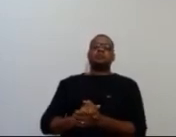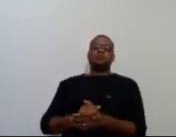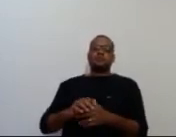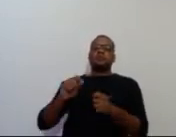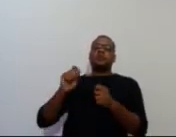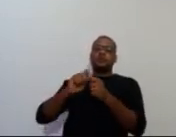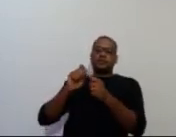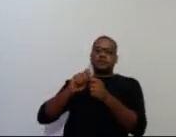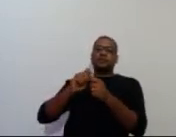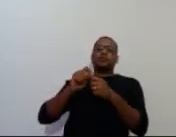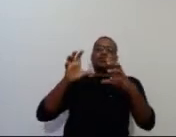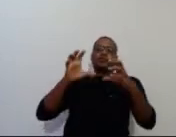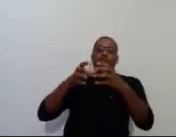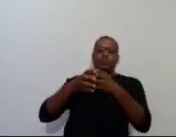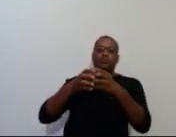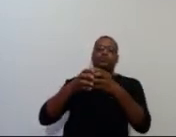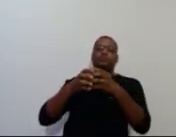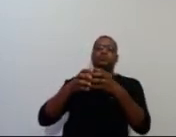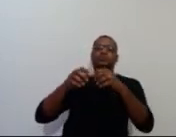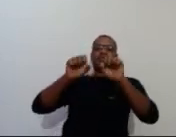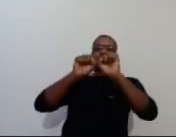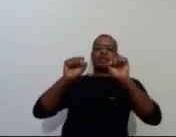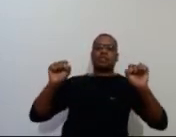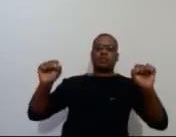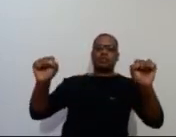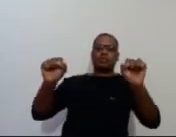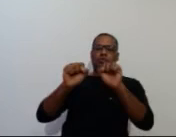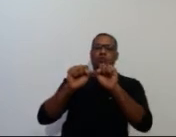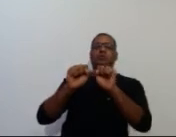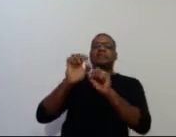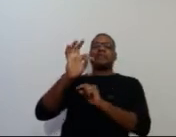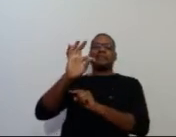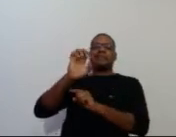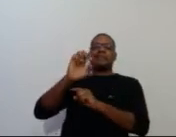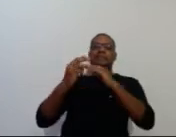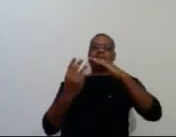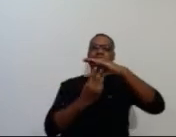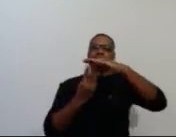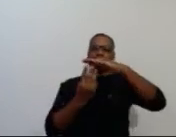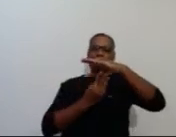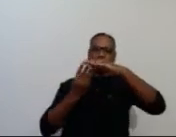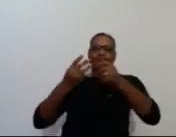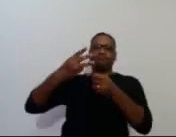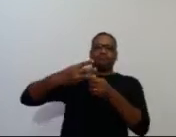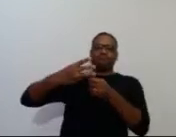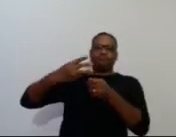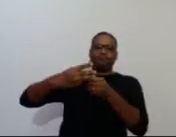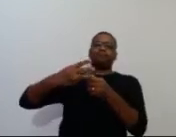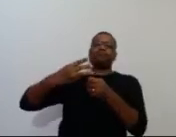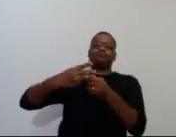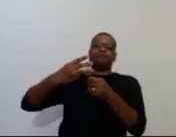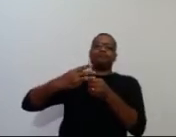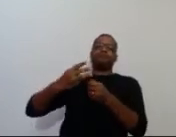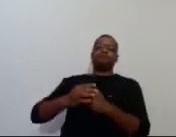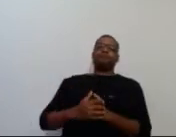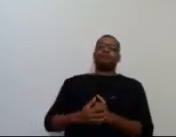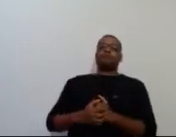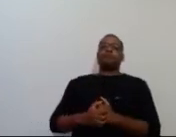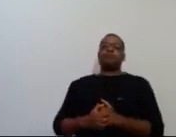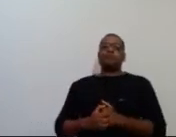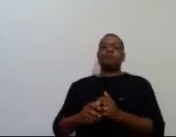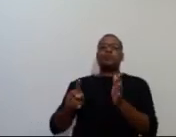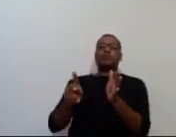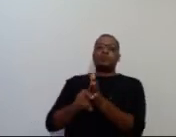que esse setor exatamente que o SENAC, é desse setor que ele recebe os recursos, é para esse setor que ele retorna para